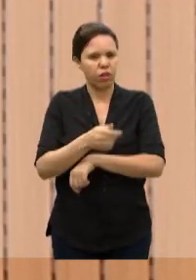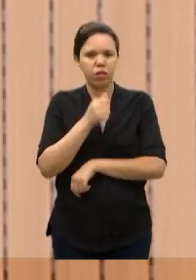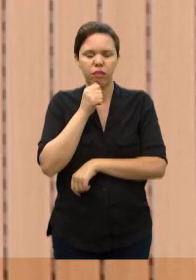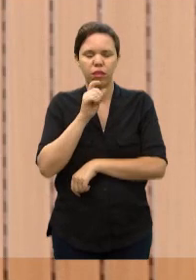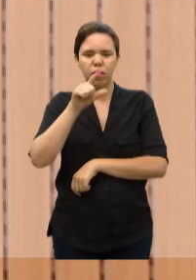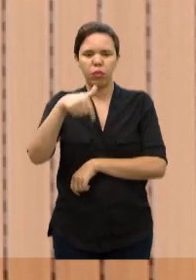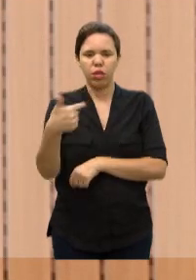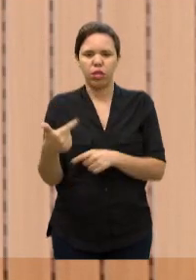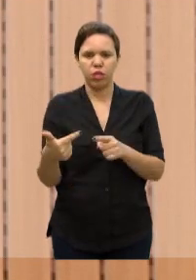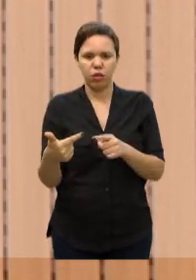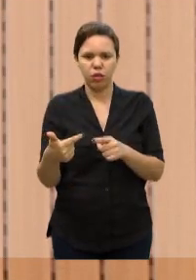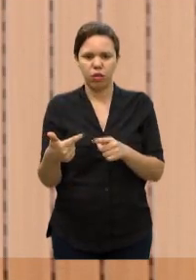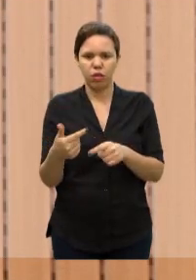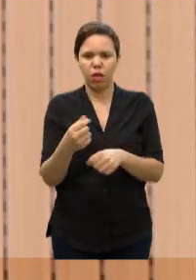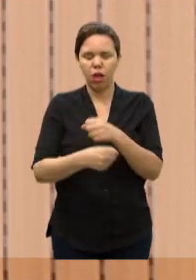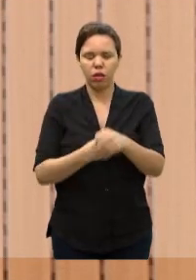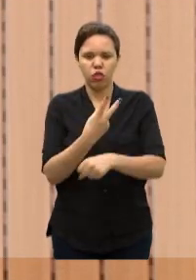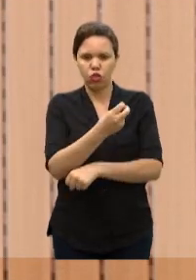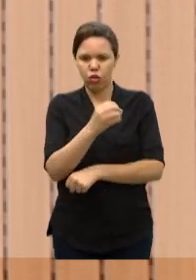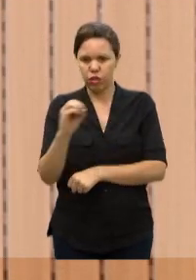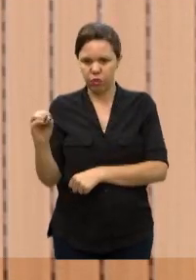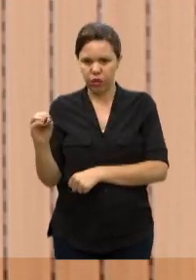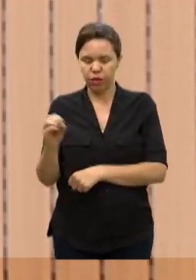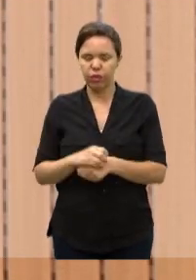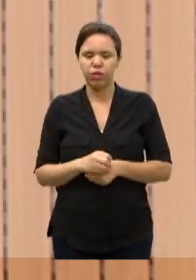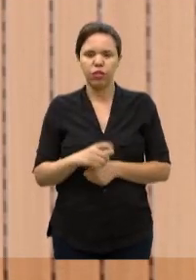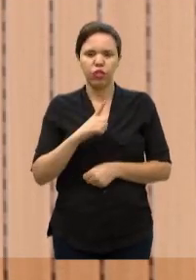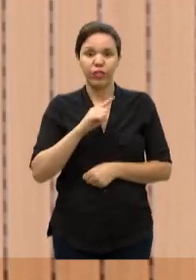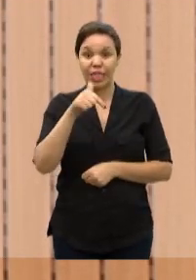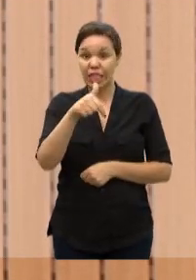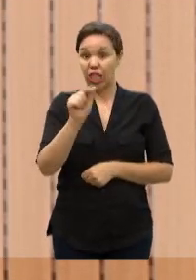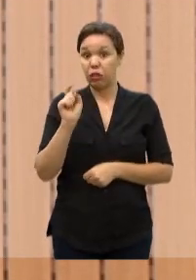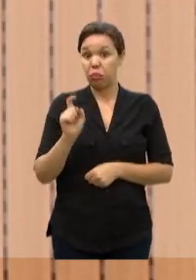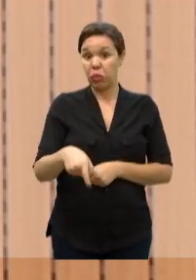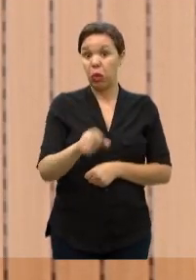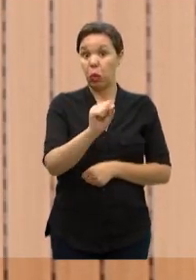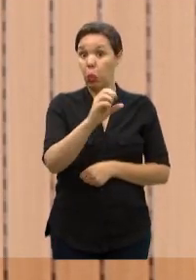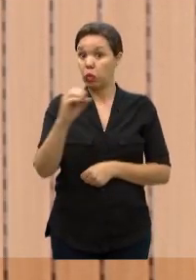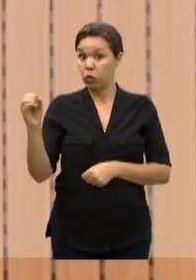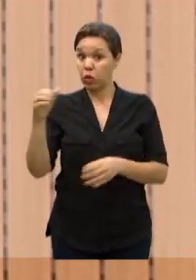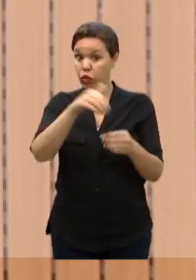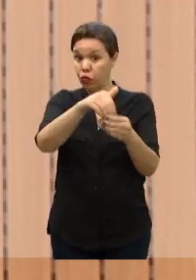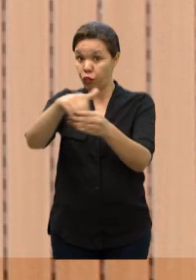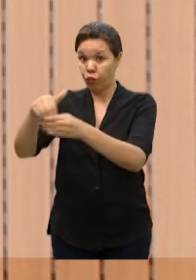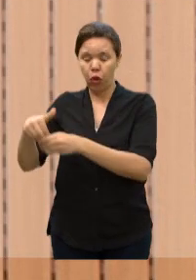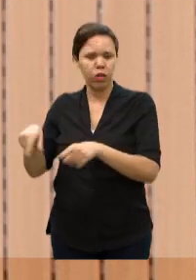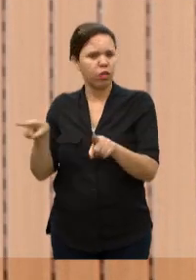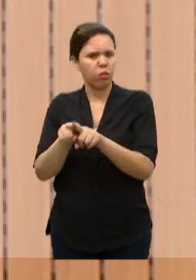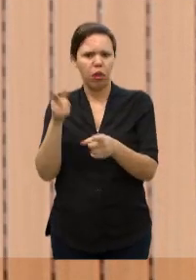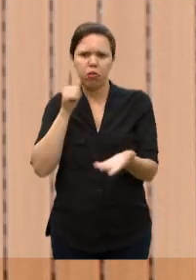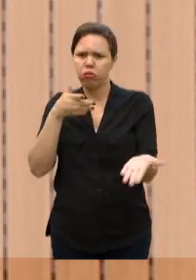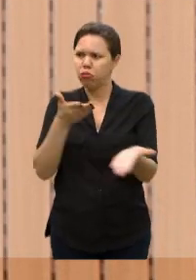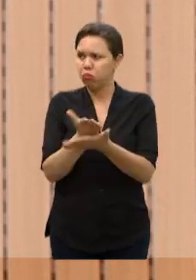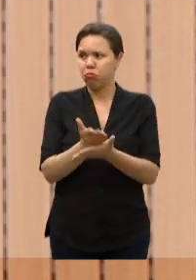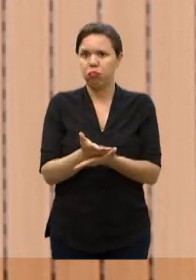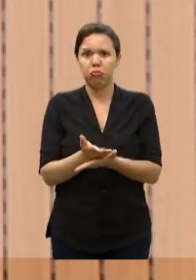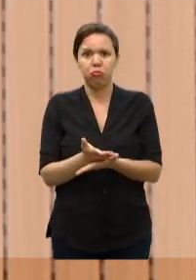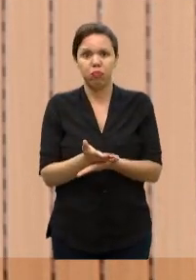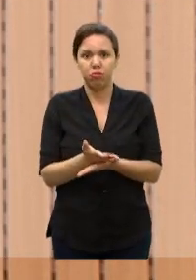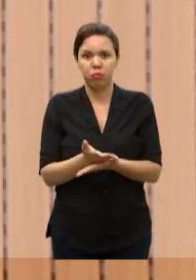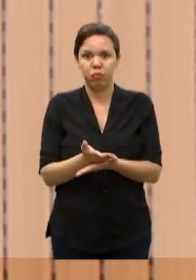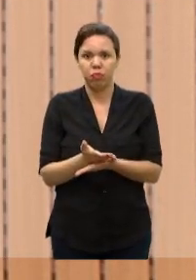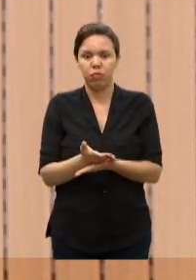Na segunda, em 2000, eu tive 7.800 votos e também não fui eleito.